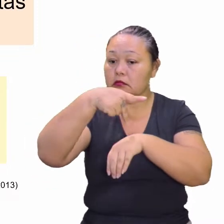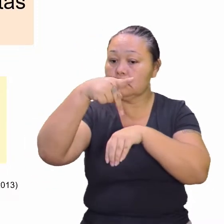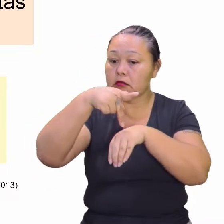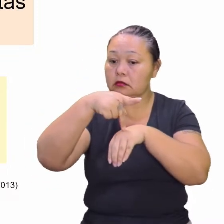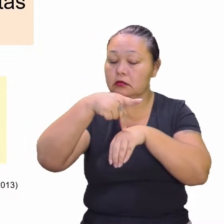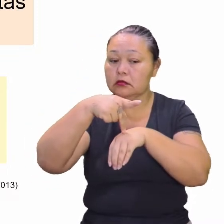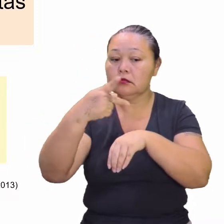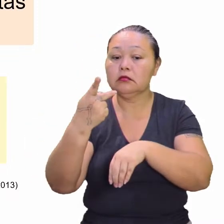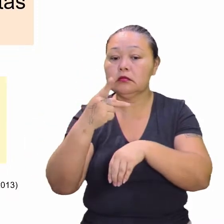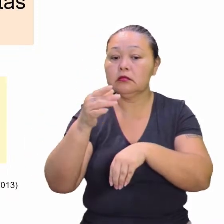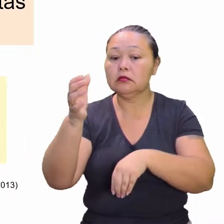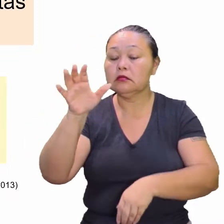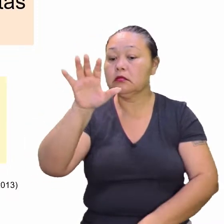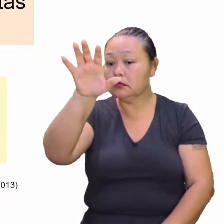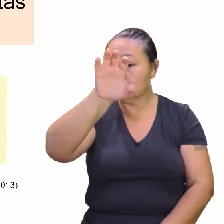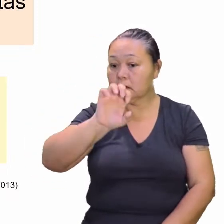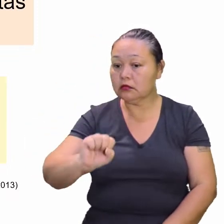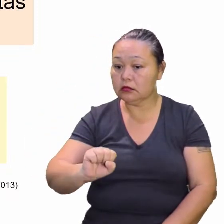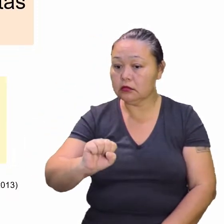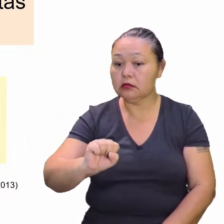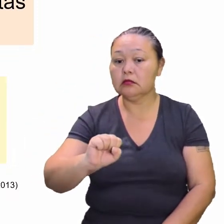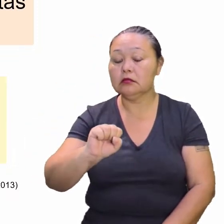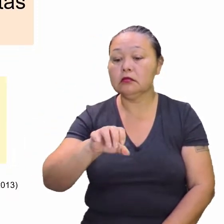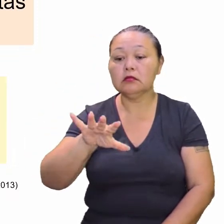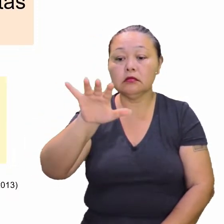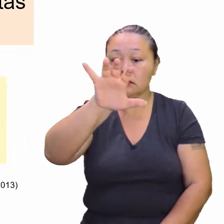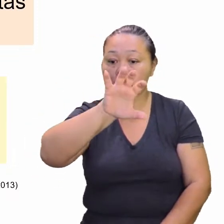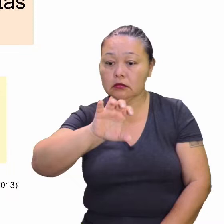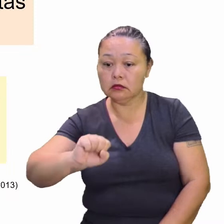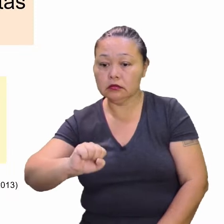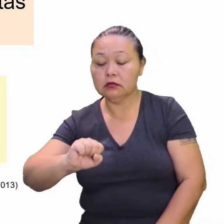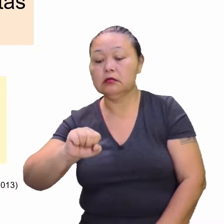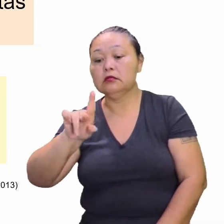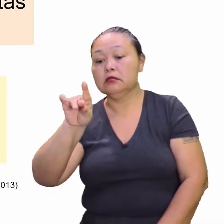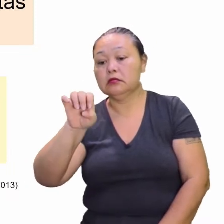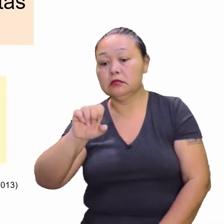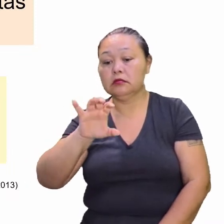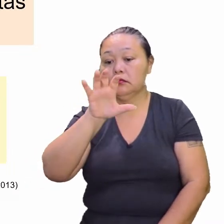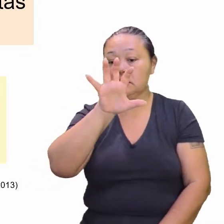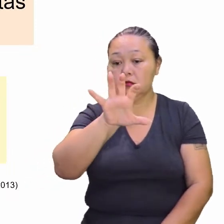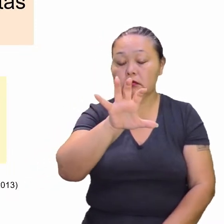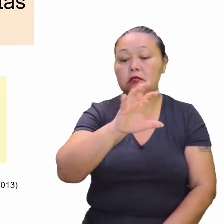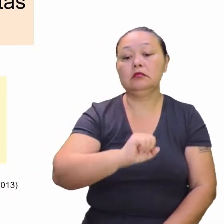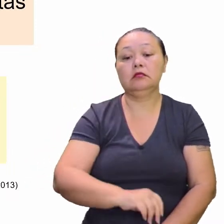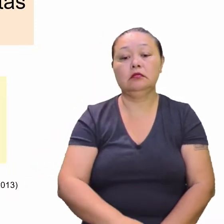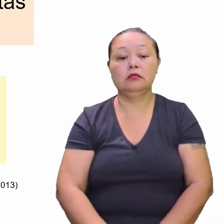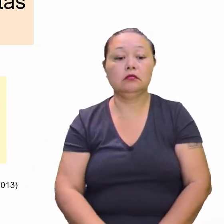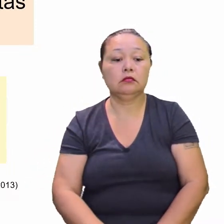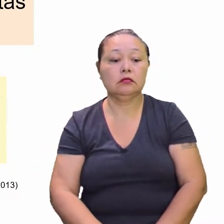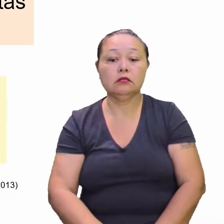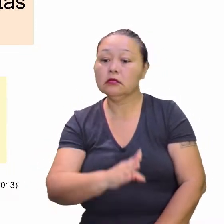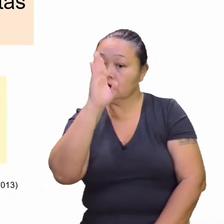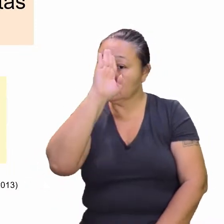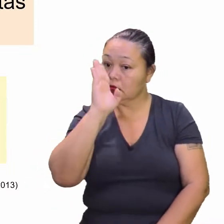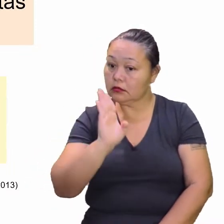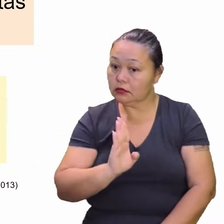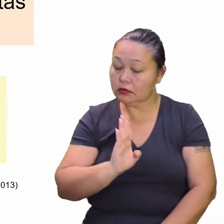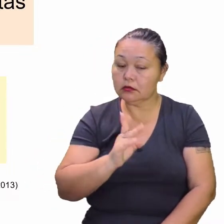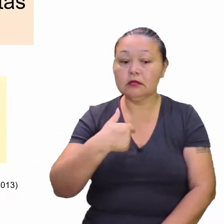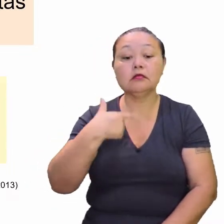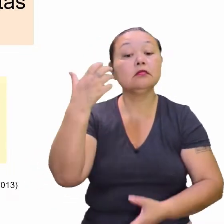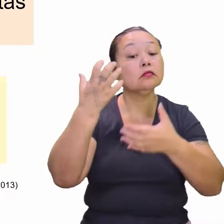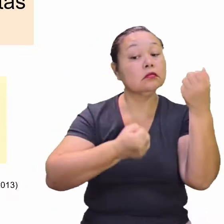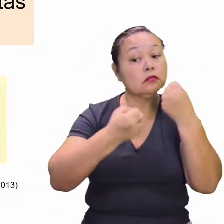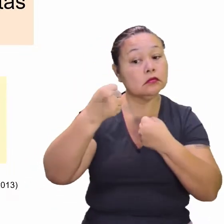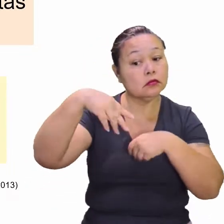país. Quando a gente fala do centro-sul do país, está pegando a região sudeste, sul e centro-oeste do Brasil. Então, o